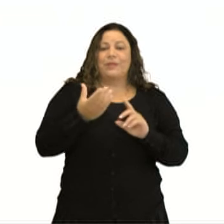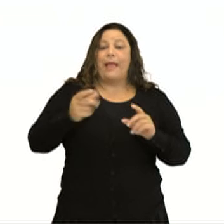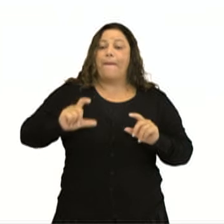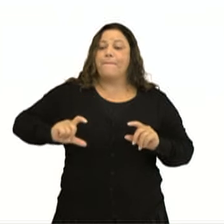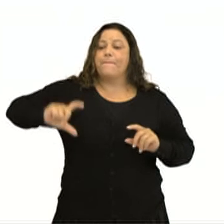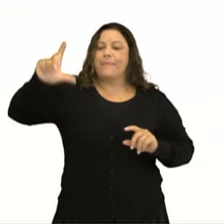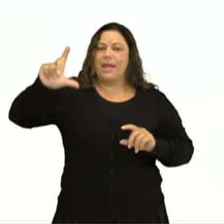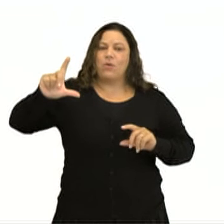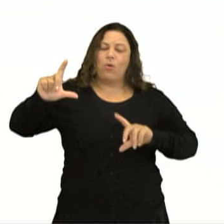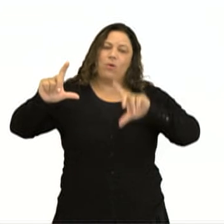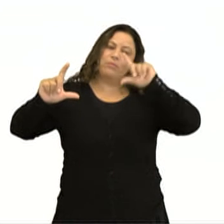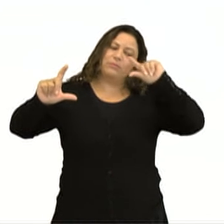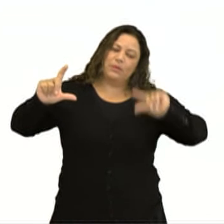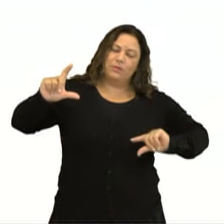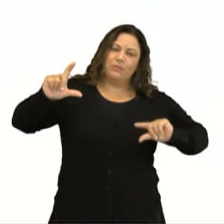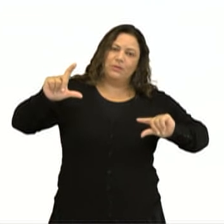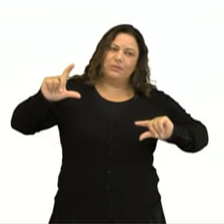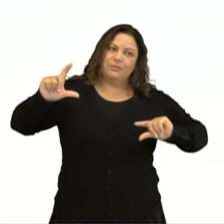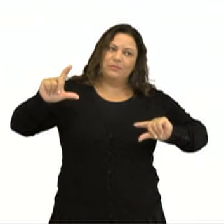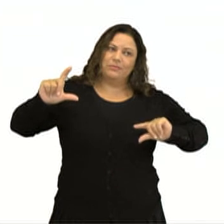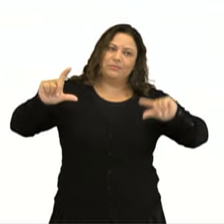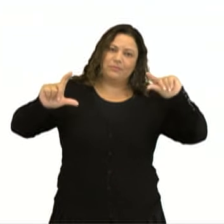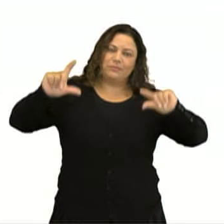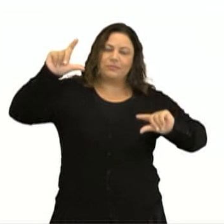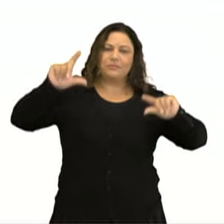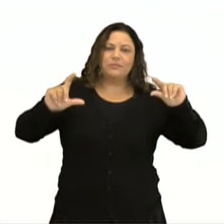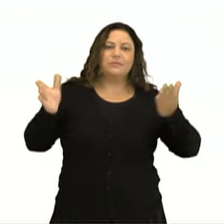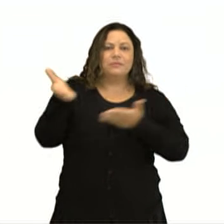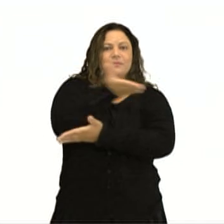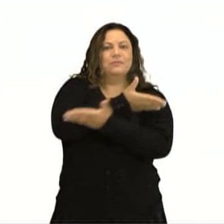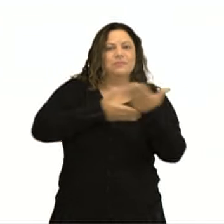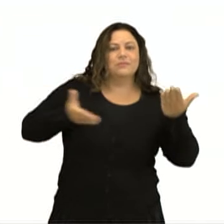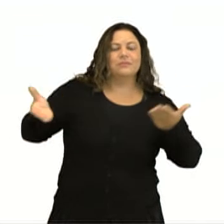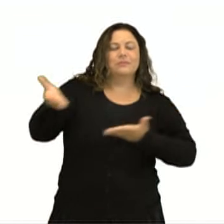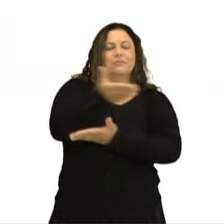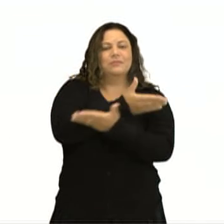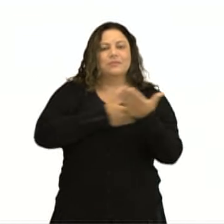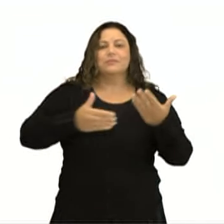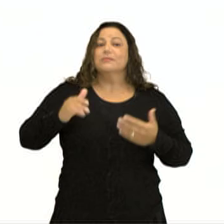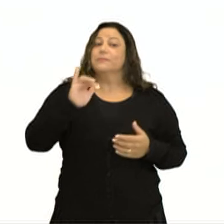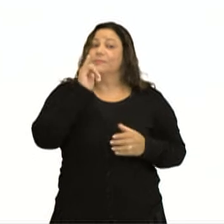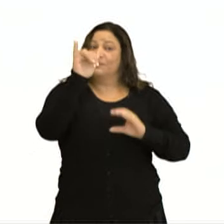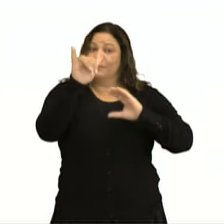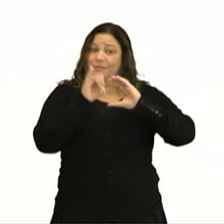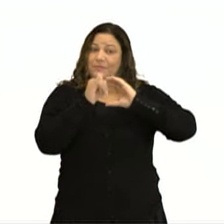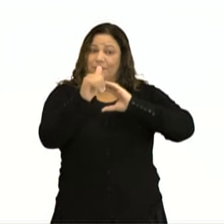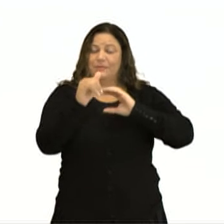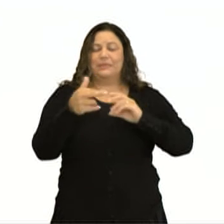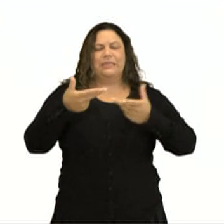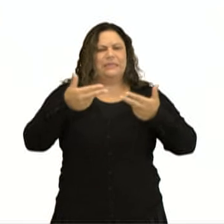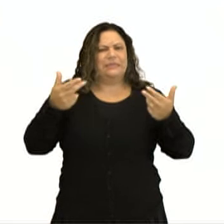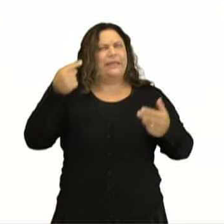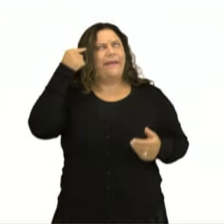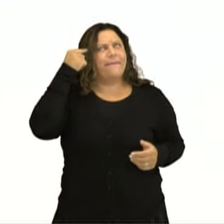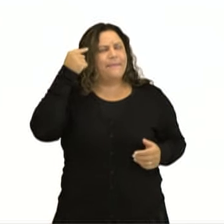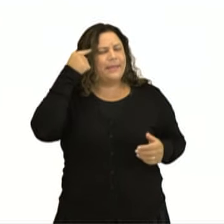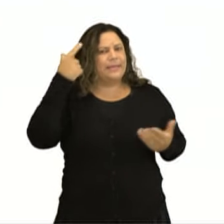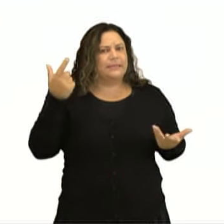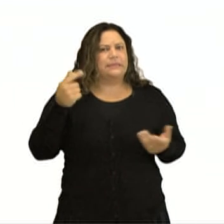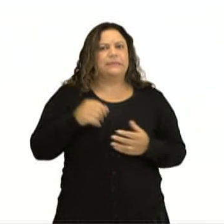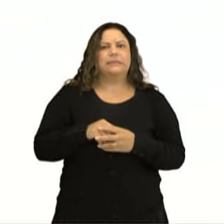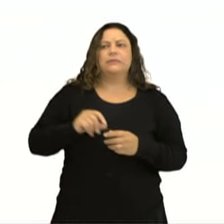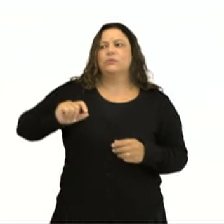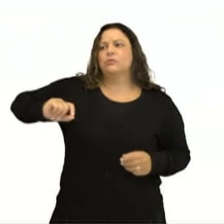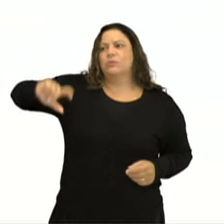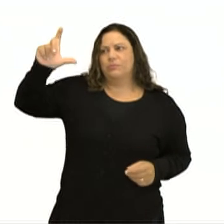temperatura. Isso vai ocorrer, esse fluxo de energia que é o calor. E isso, pessoal, pensa assim, um tem grande